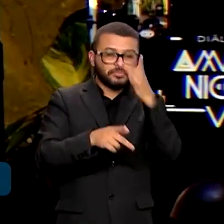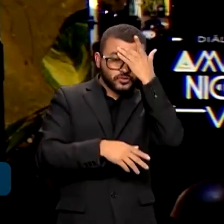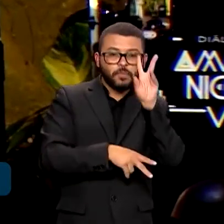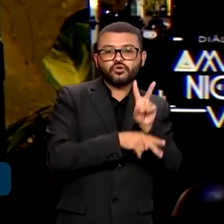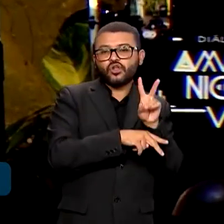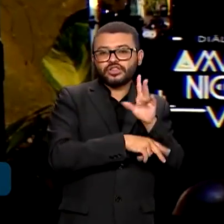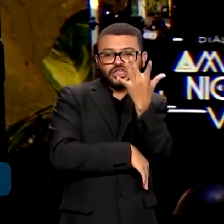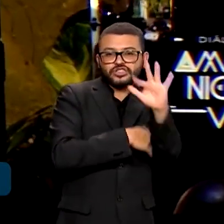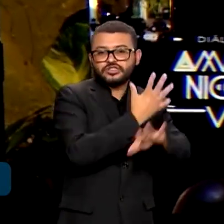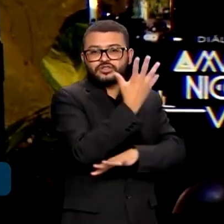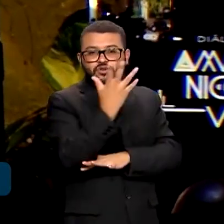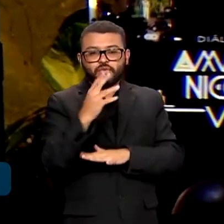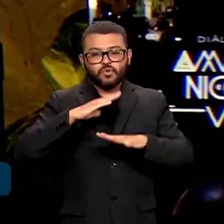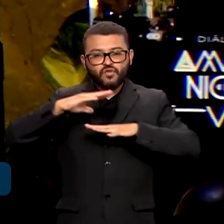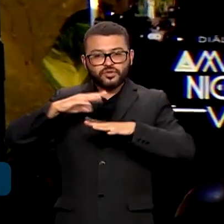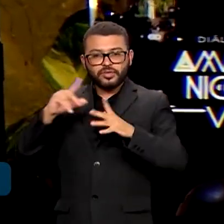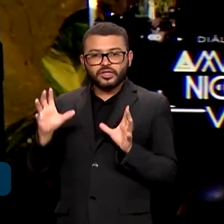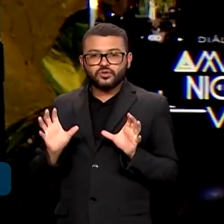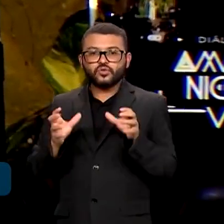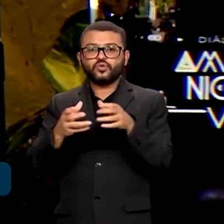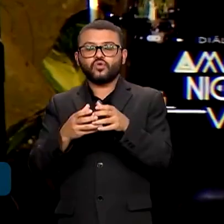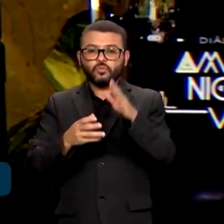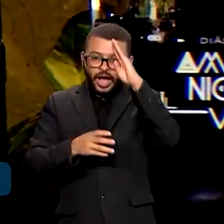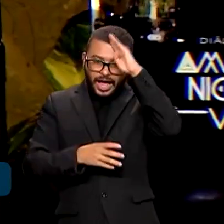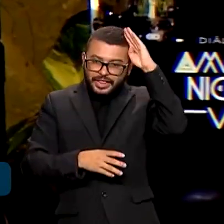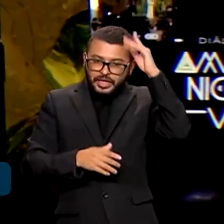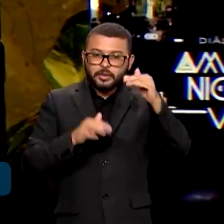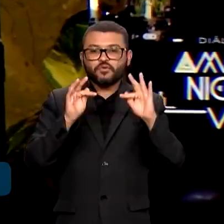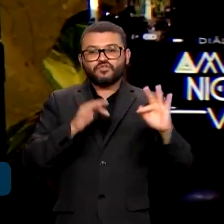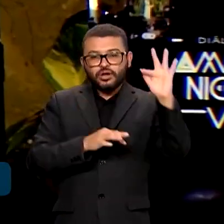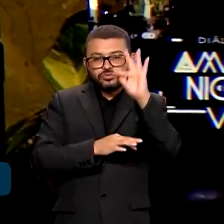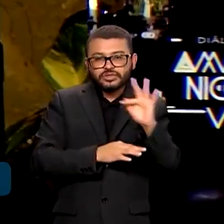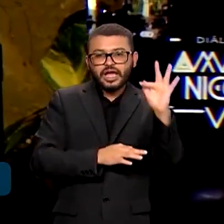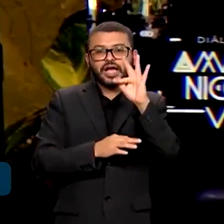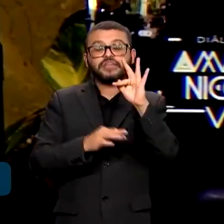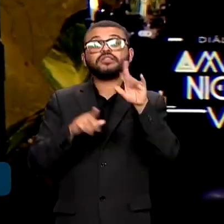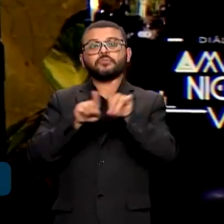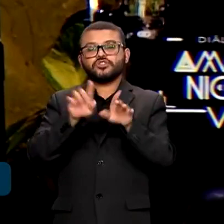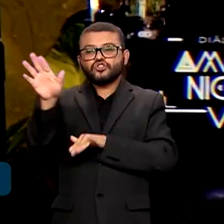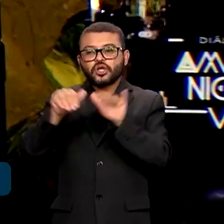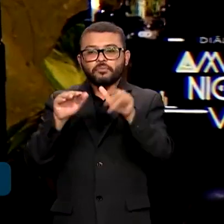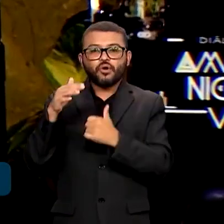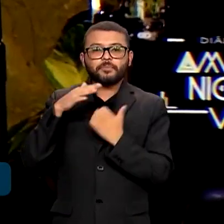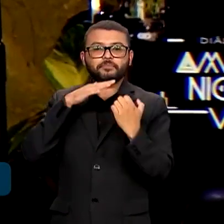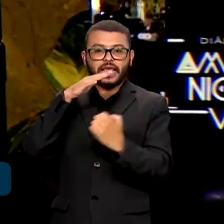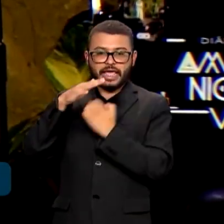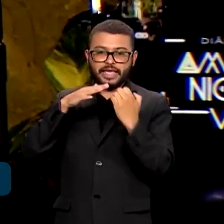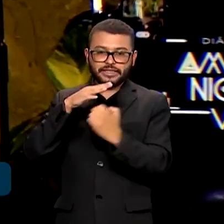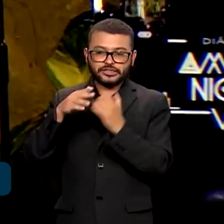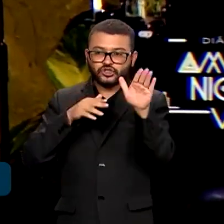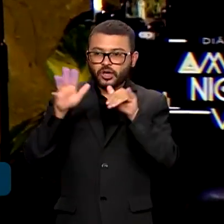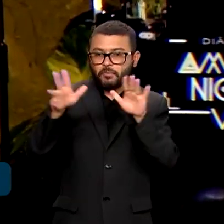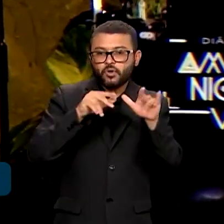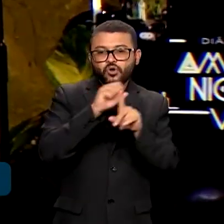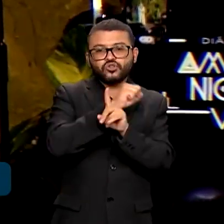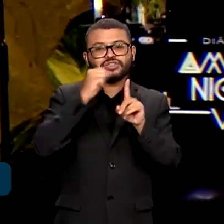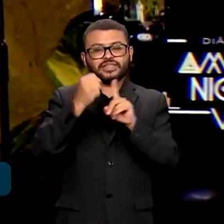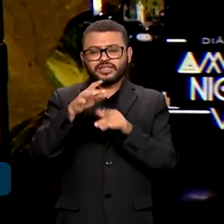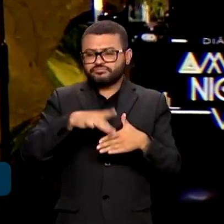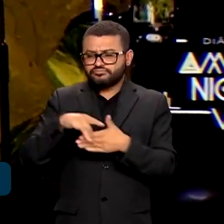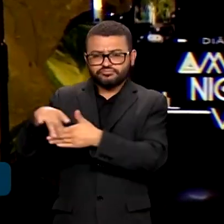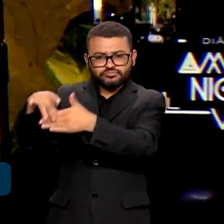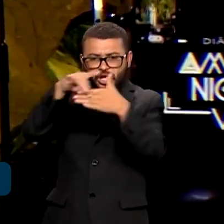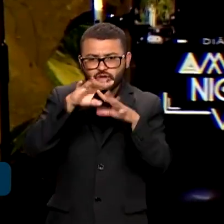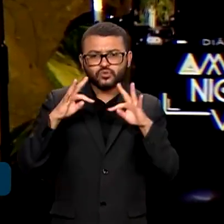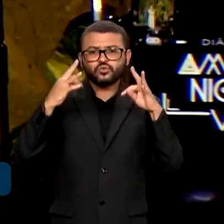ambientalistas, ativistas, a academia, o setor empresarial, todos os segmentos da sociedade